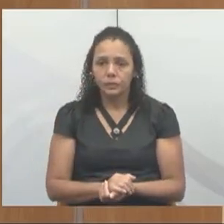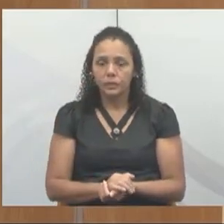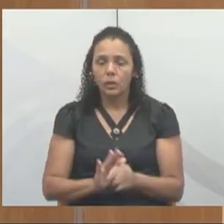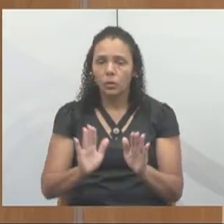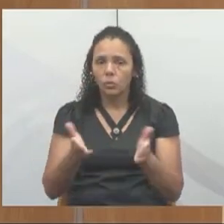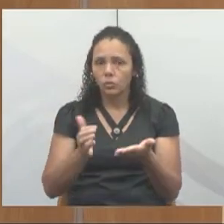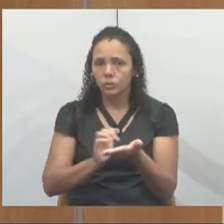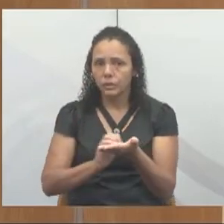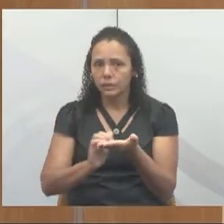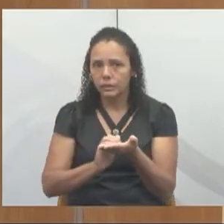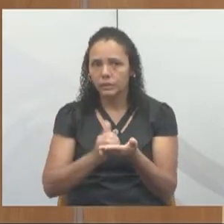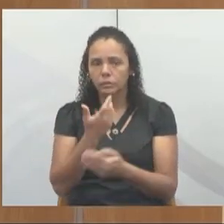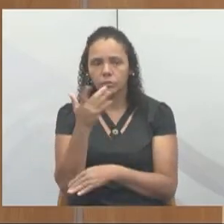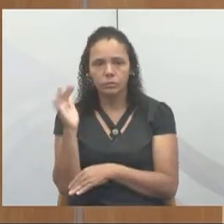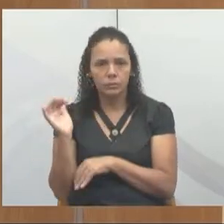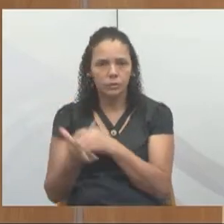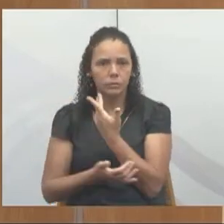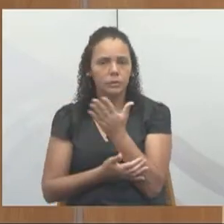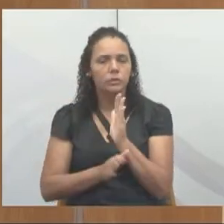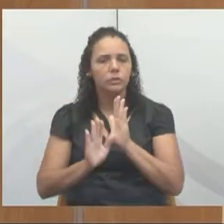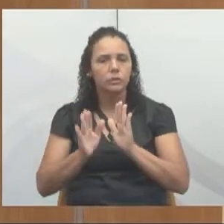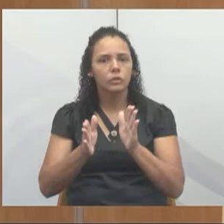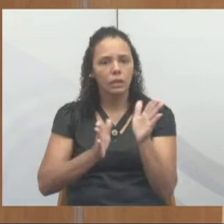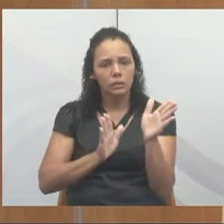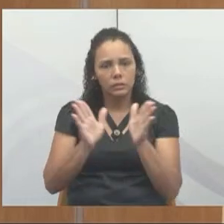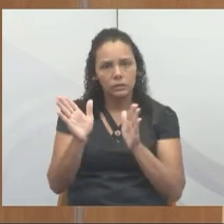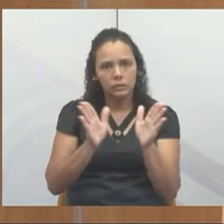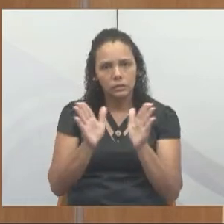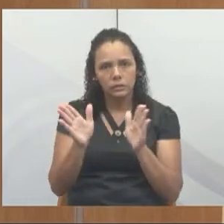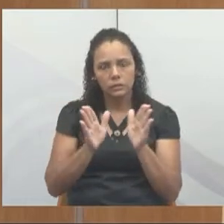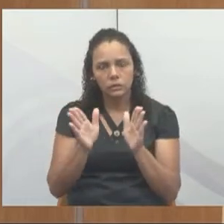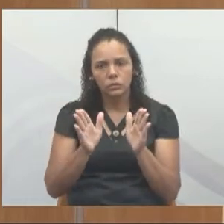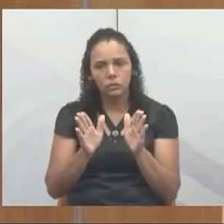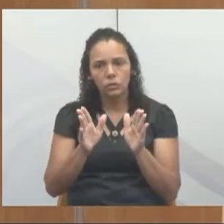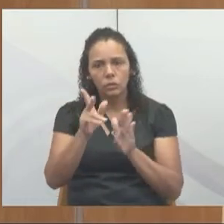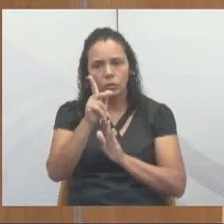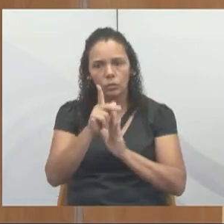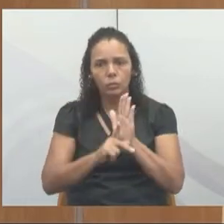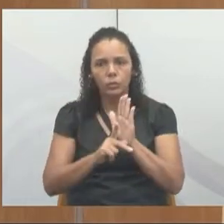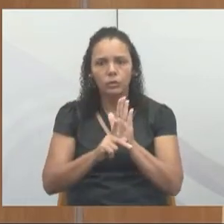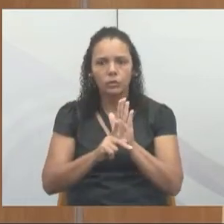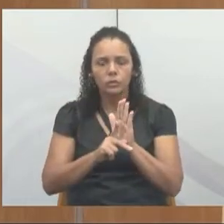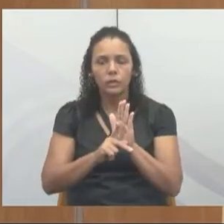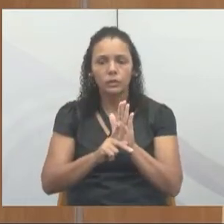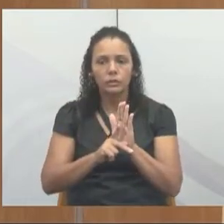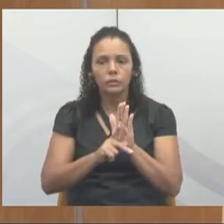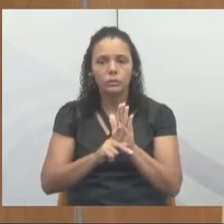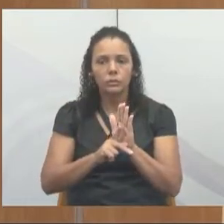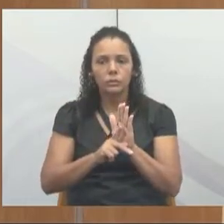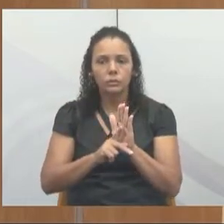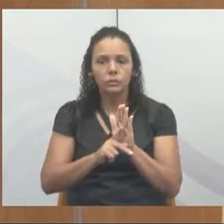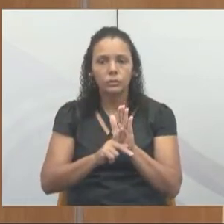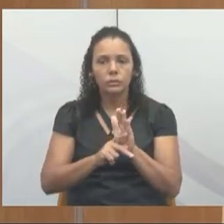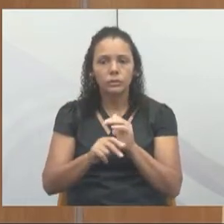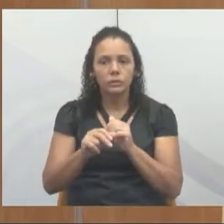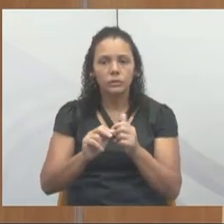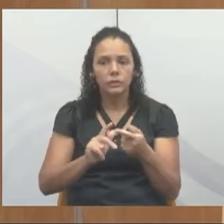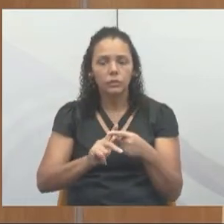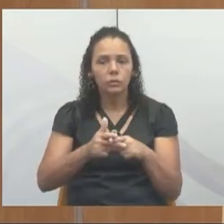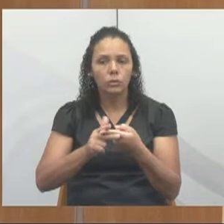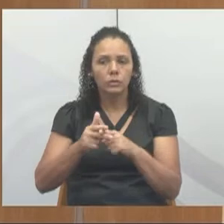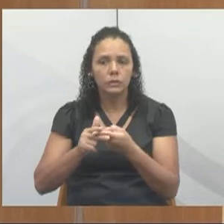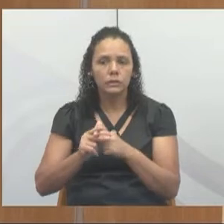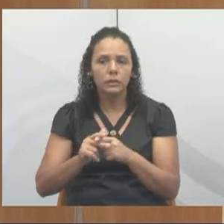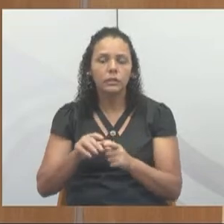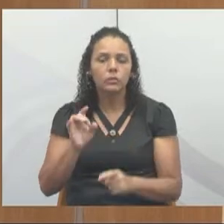já licitou o projeto executivo de recuperação ambiental da cava. A regularização do Lagoa Azul 2, ele só